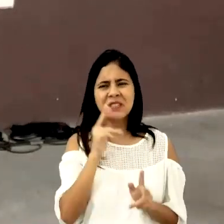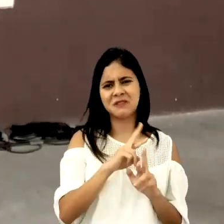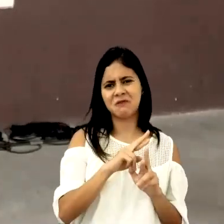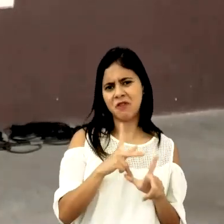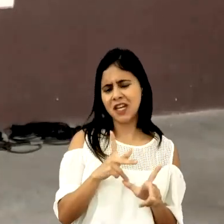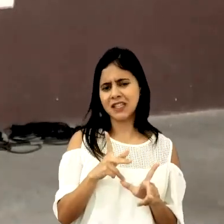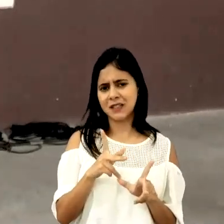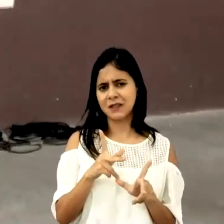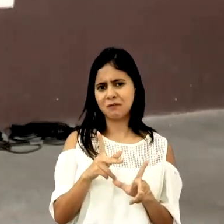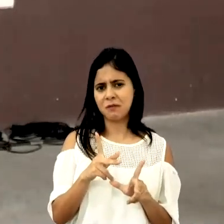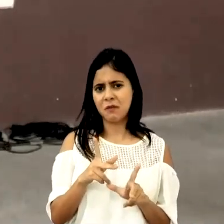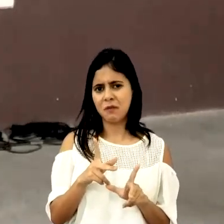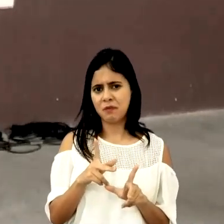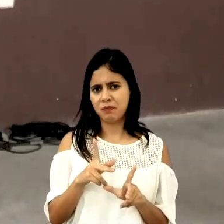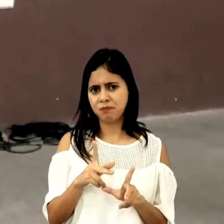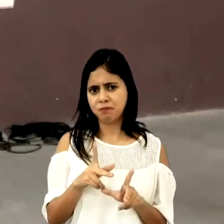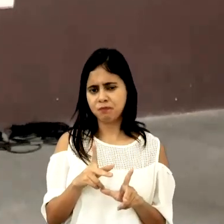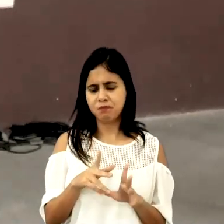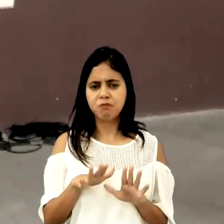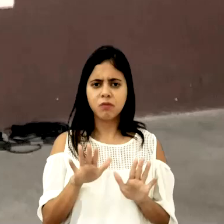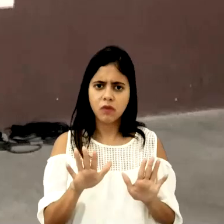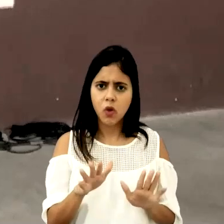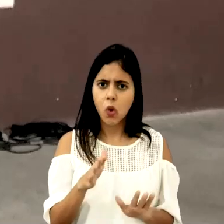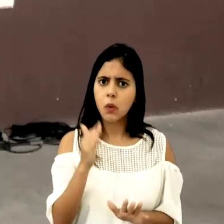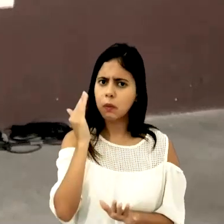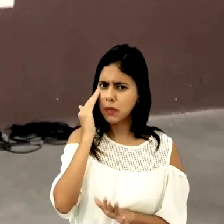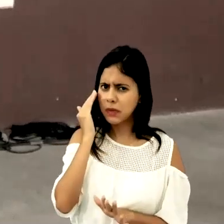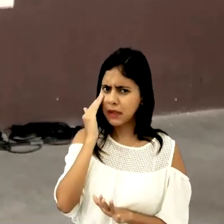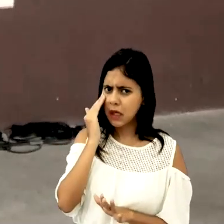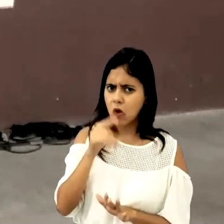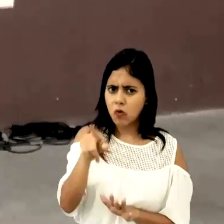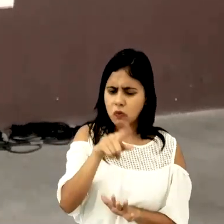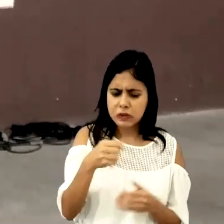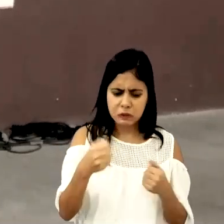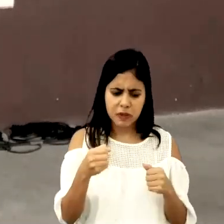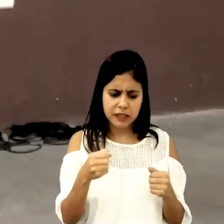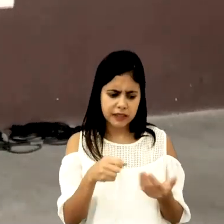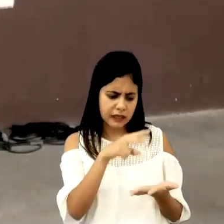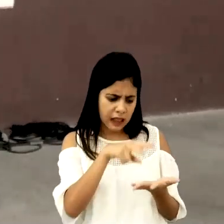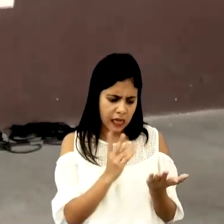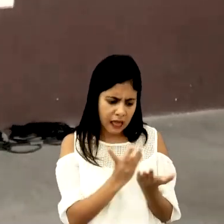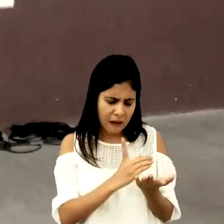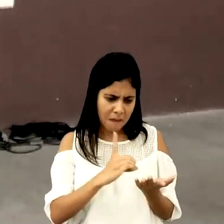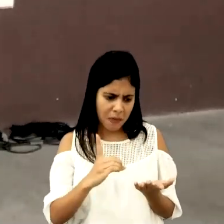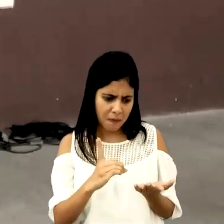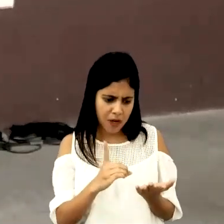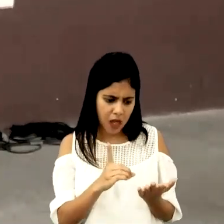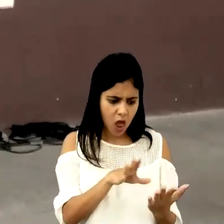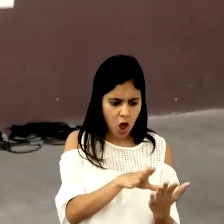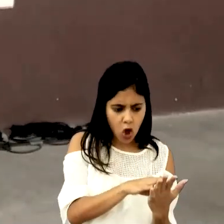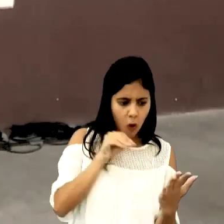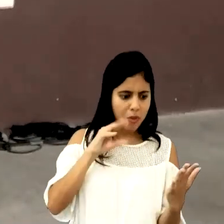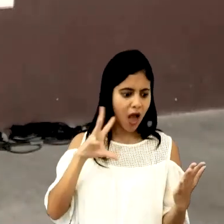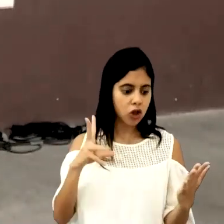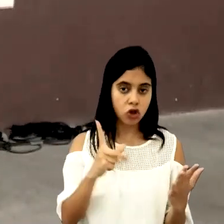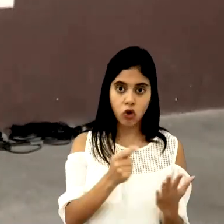mundo. Entenda uma coisa, você não tem que olhar os personagens bíblicos como